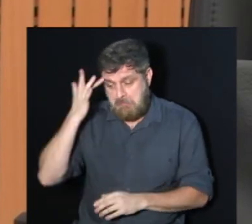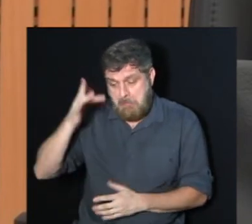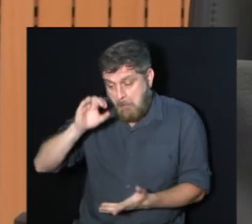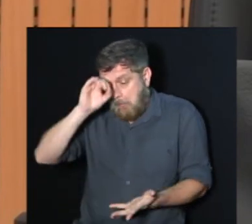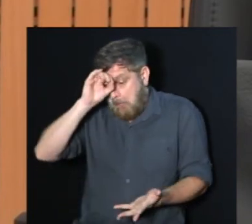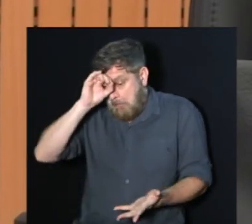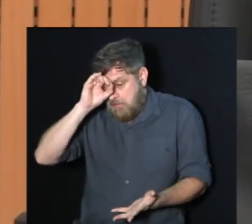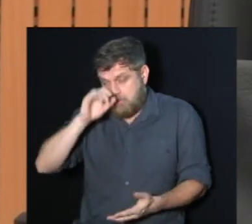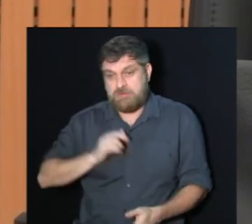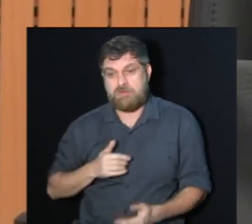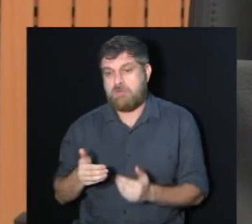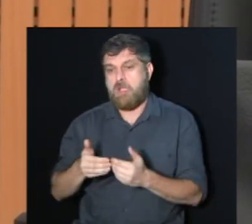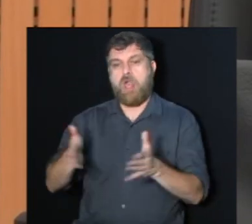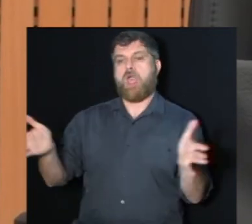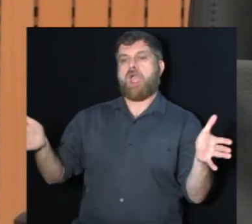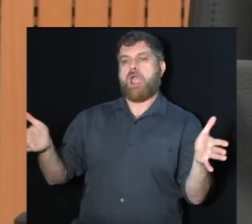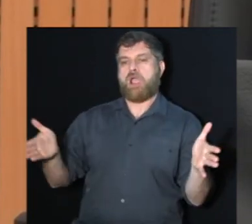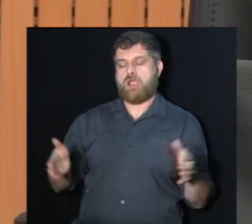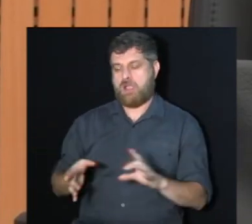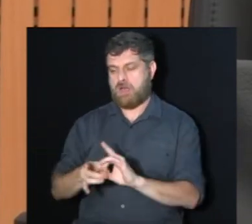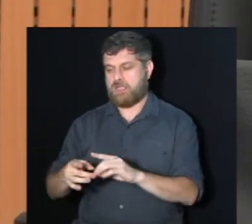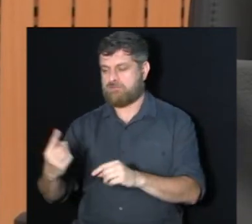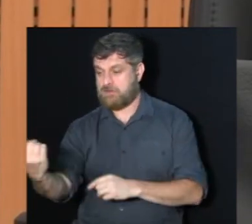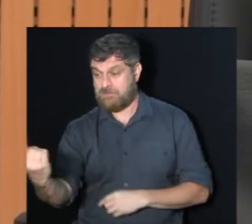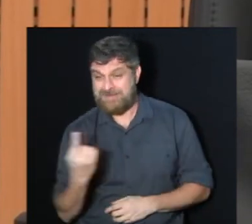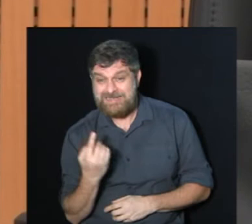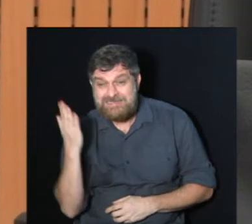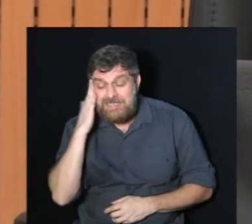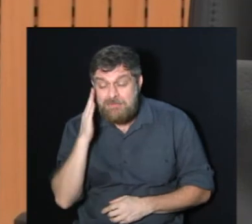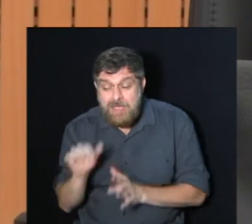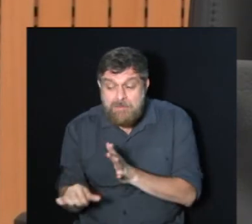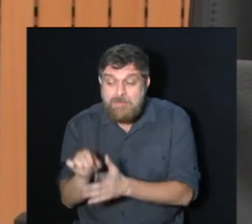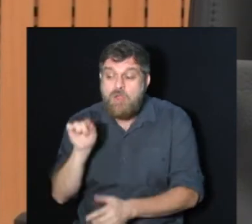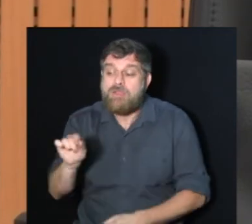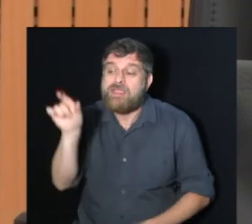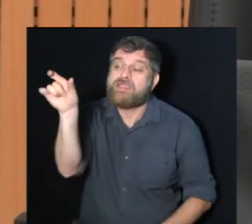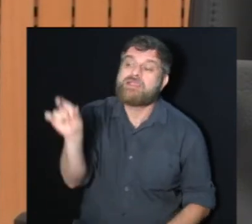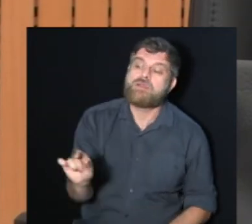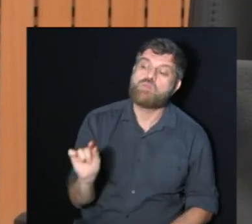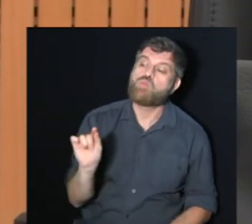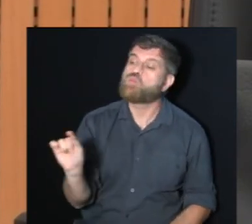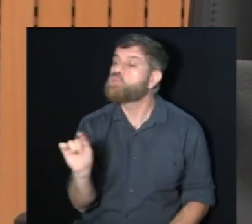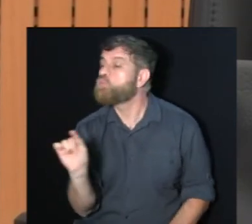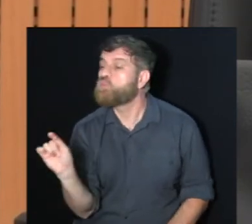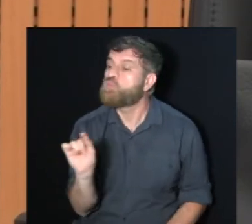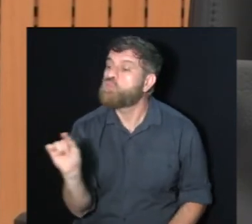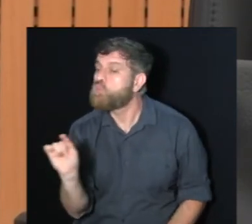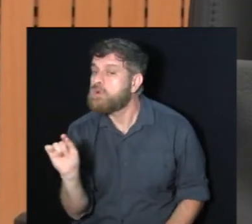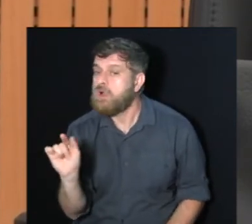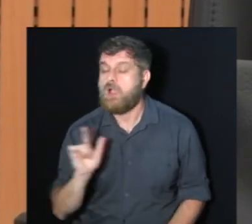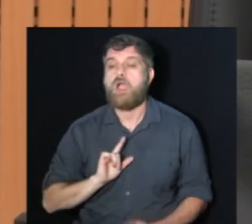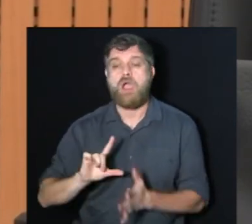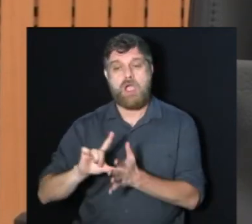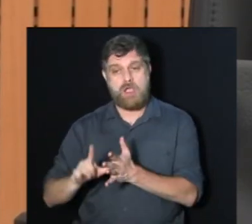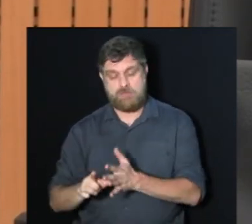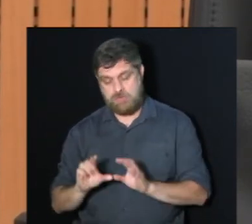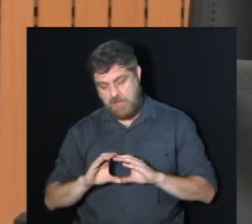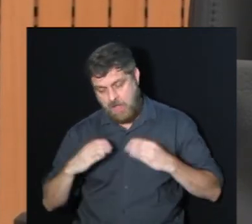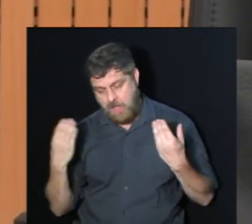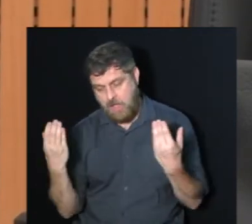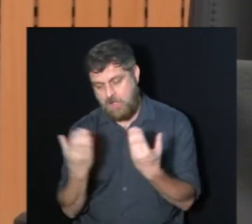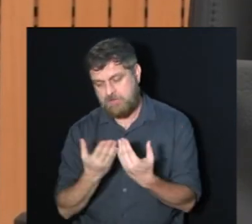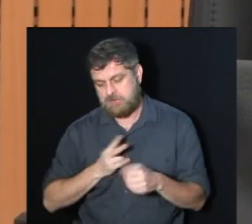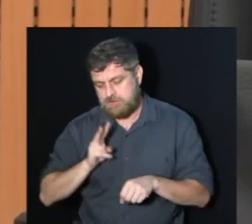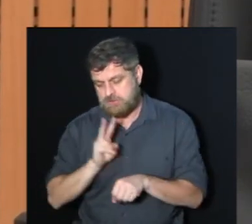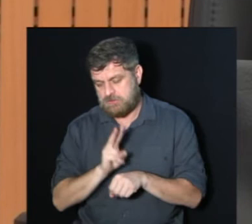Então, você não pode abrir as portas. Você tem que ver primeiro para poder abrir as portas. Aí você defende a comunidade, defende